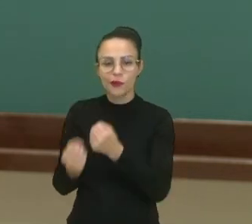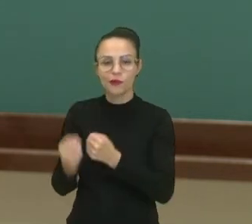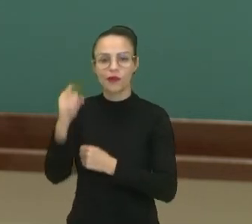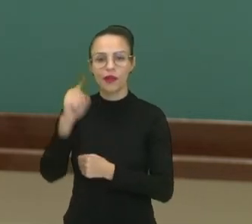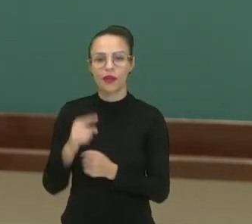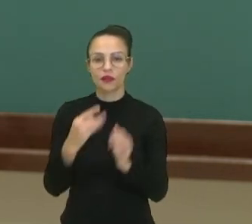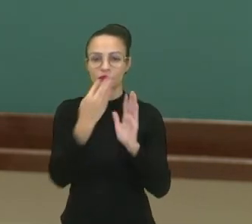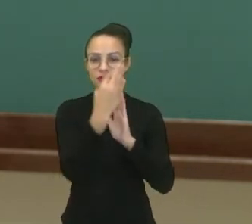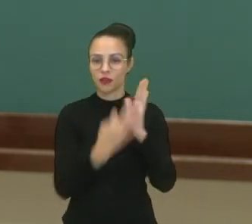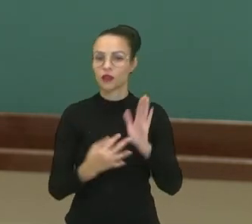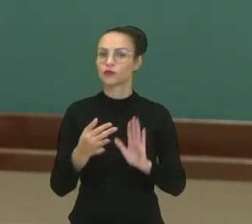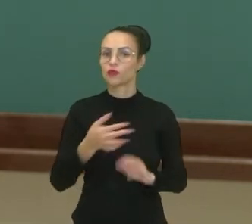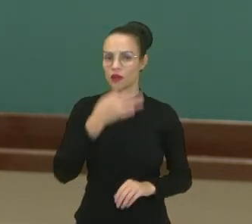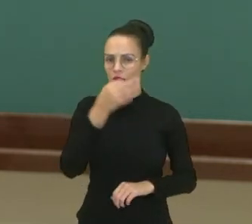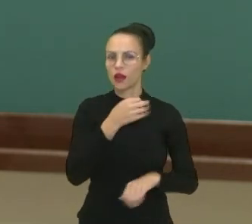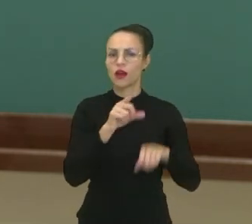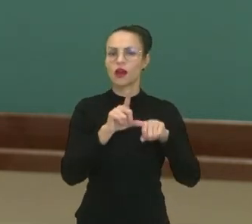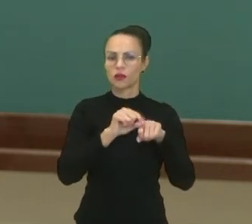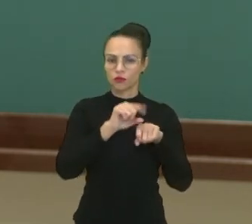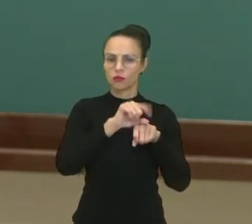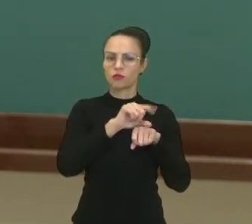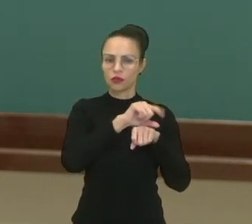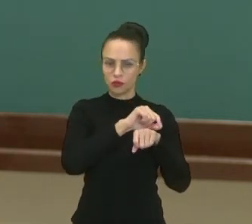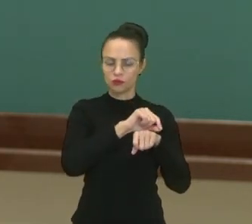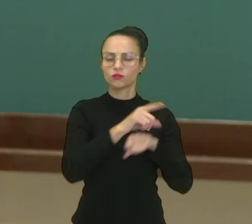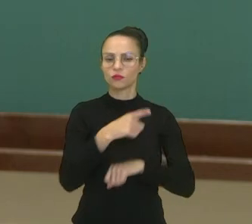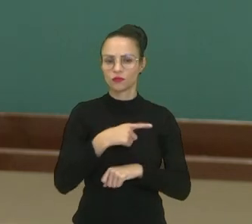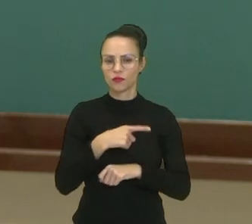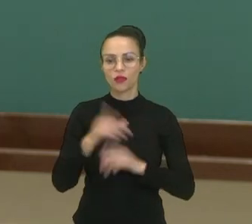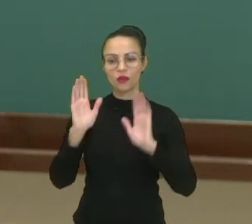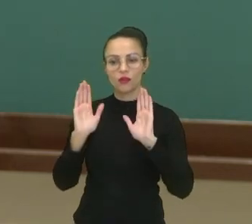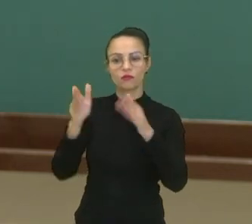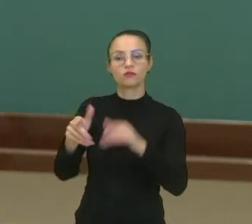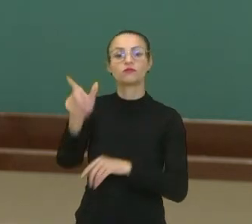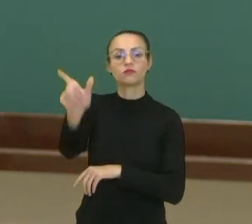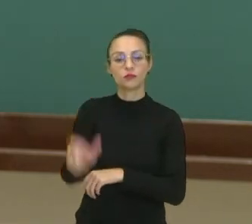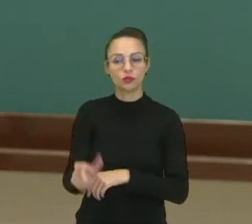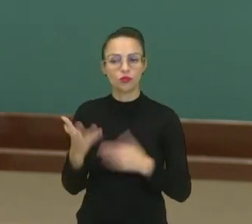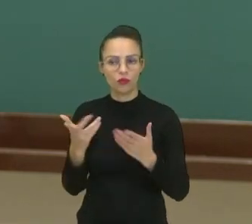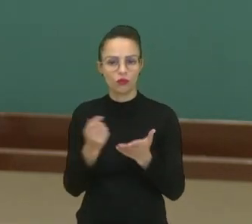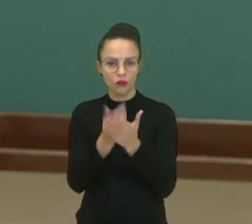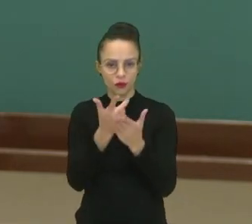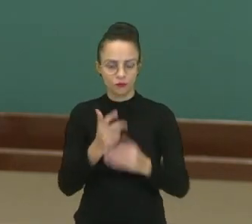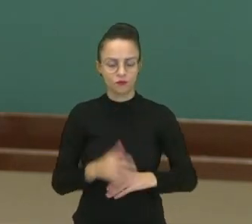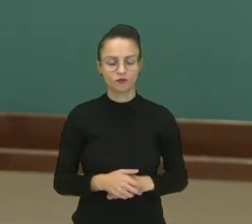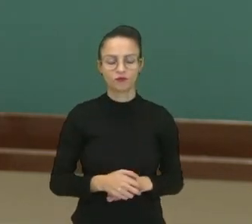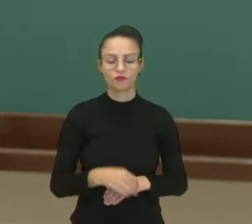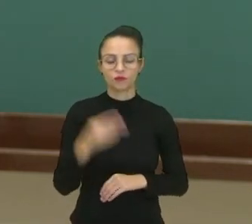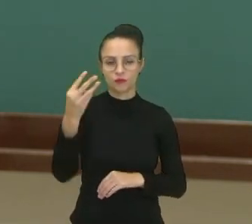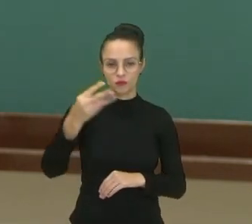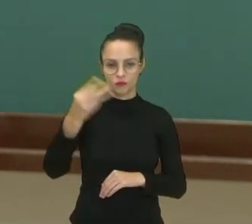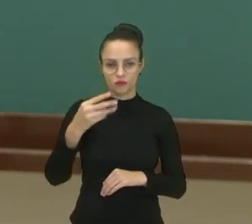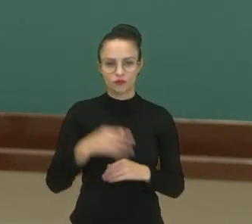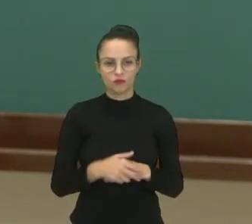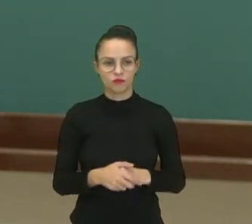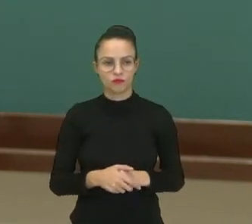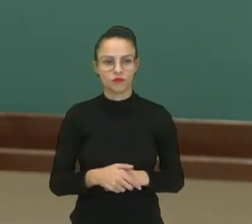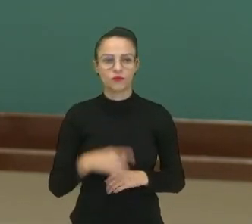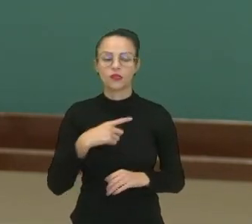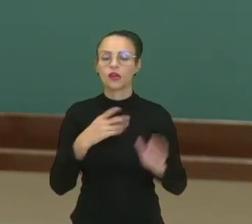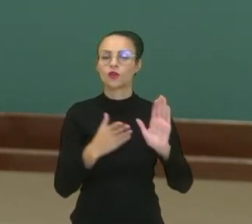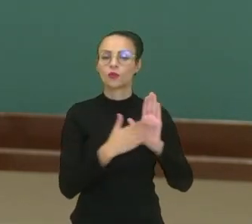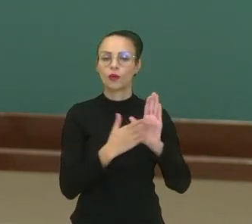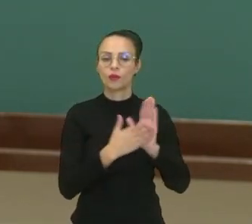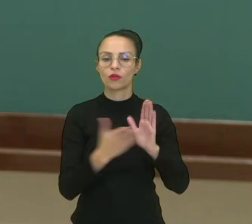quê? Argumentativo. Está se dirigindo a quem? Ao consumidor. Na 3, ela tem como